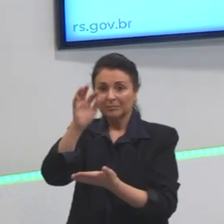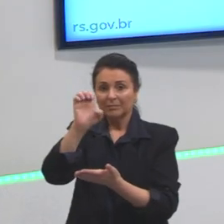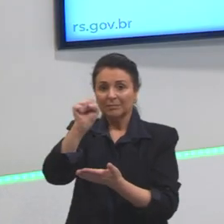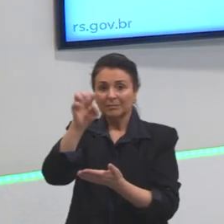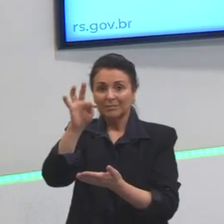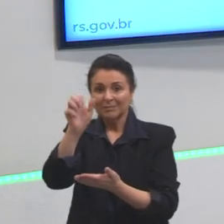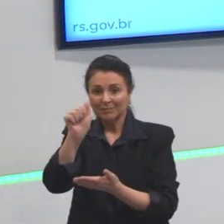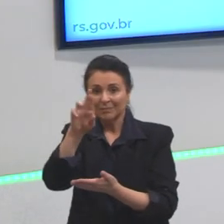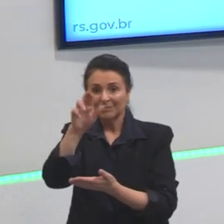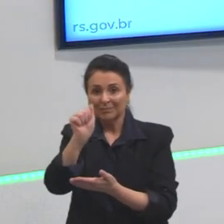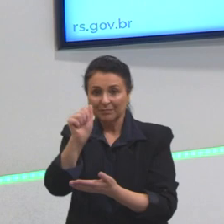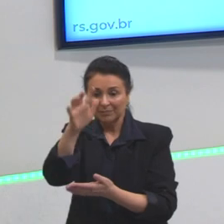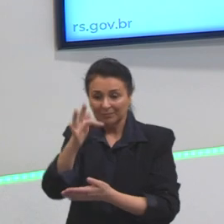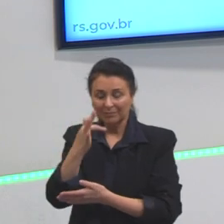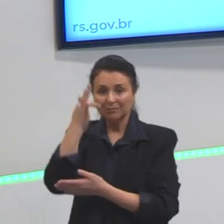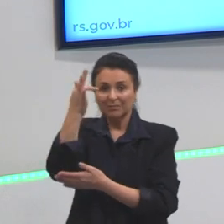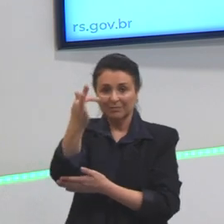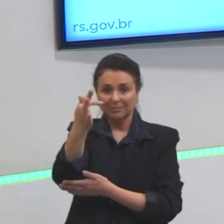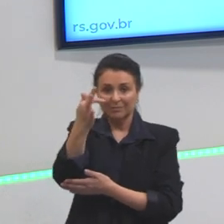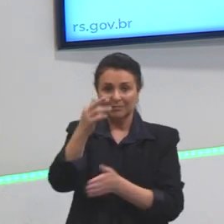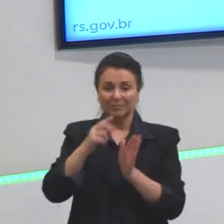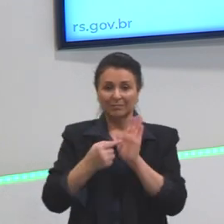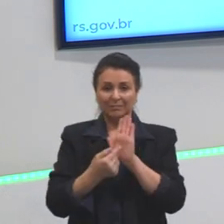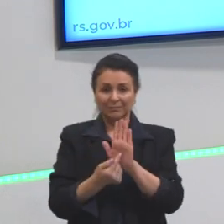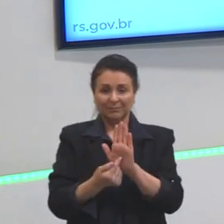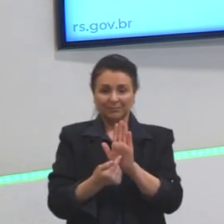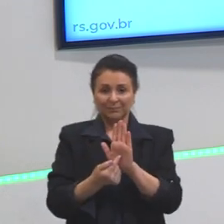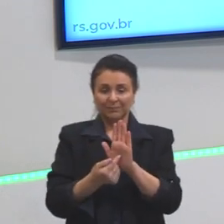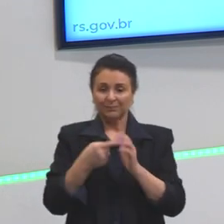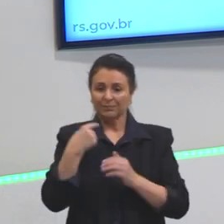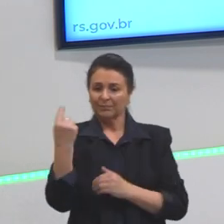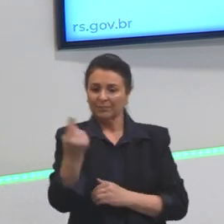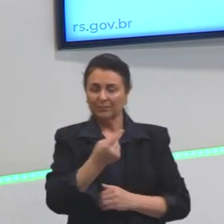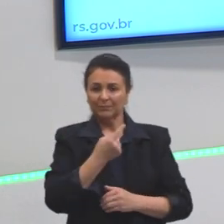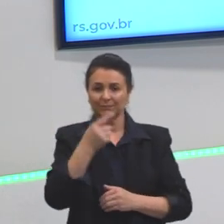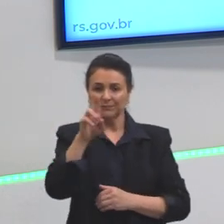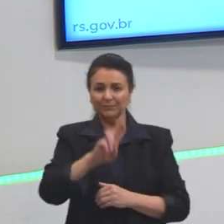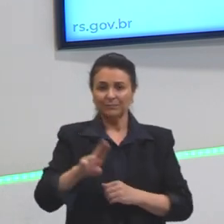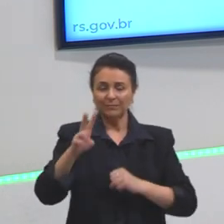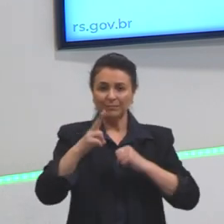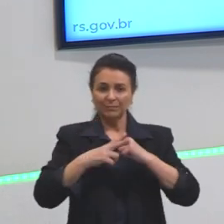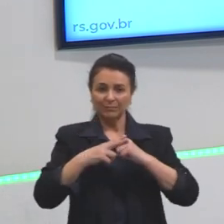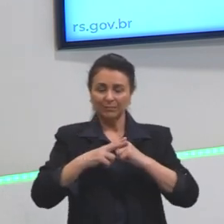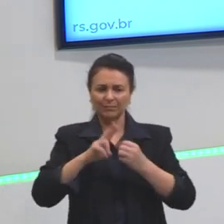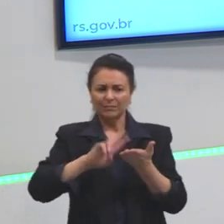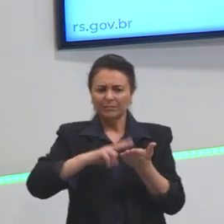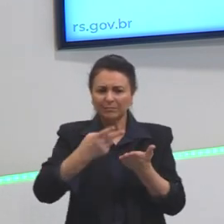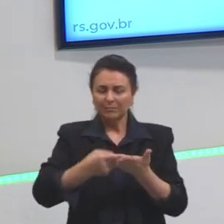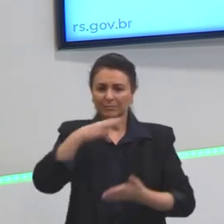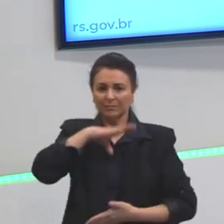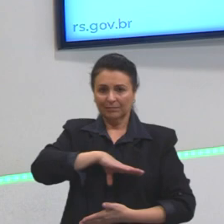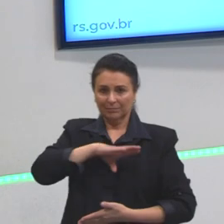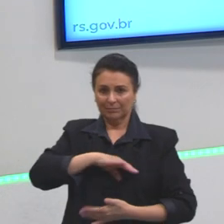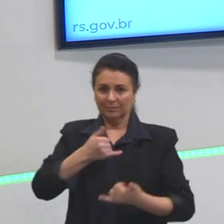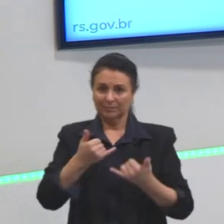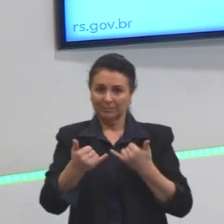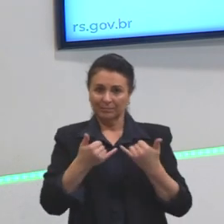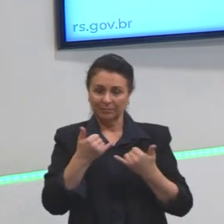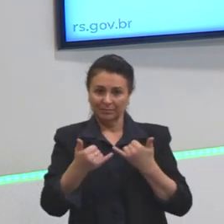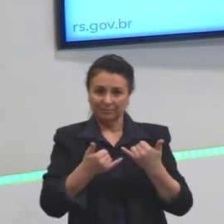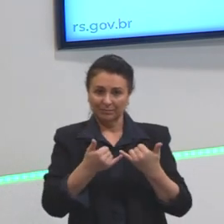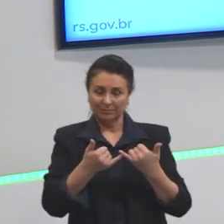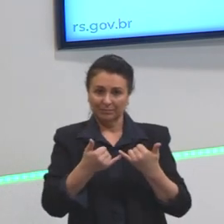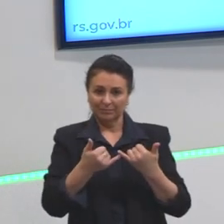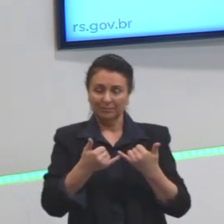né como nós nós usamos há os verbos Se nós formos traduzir na língua portuguesa nessa nós